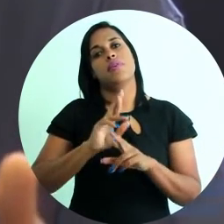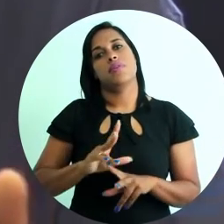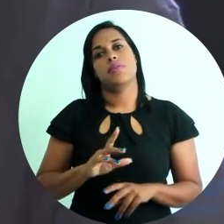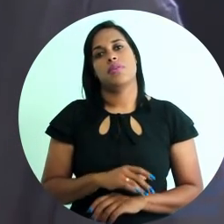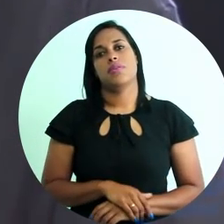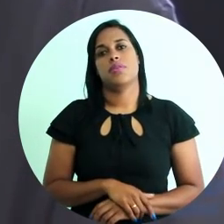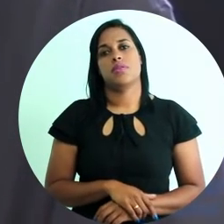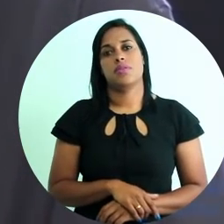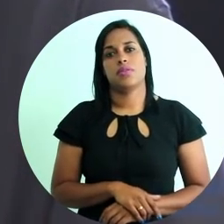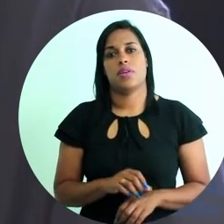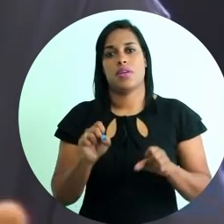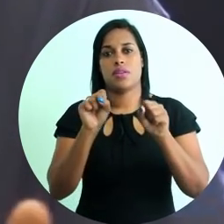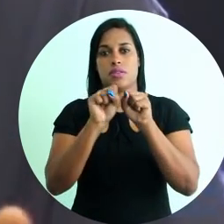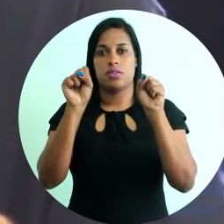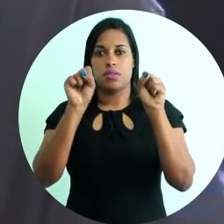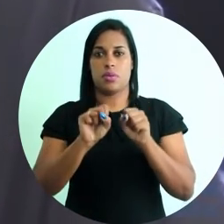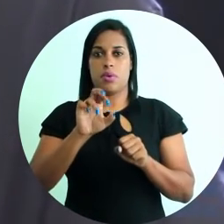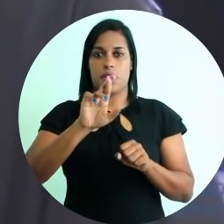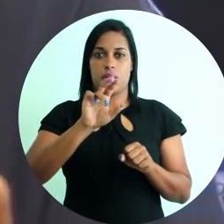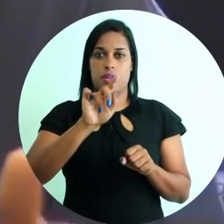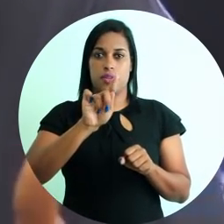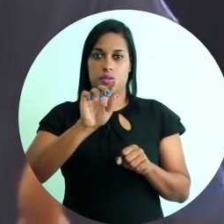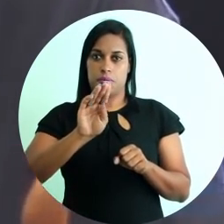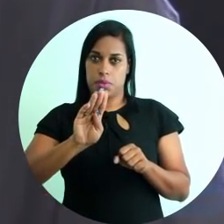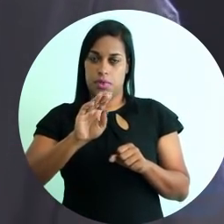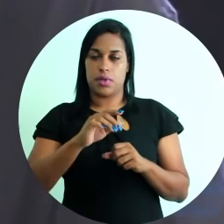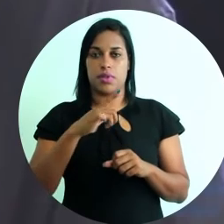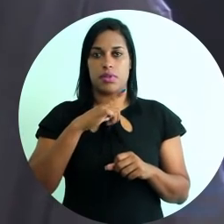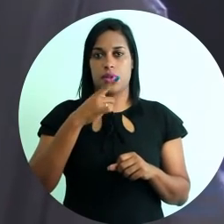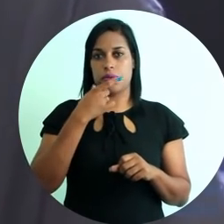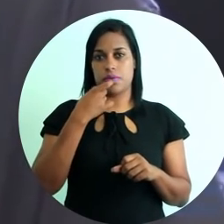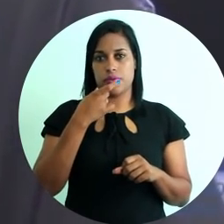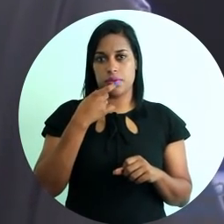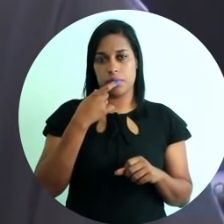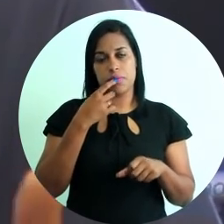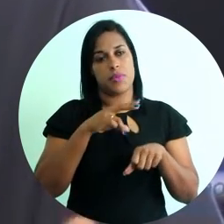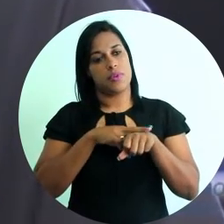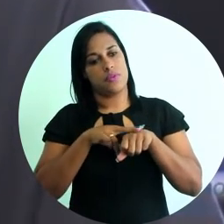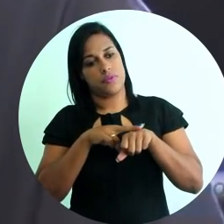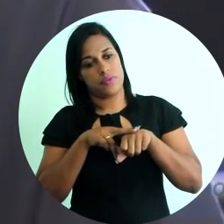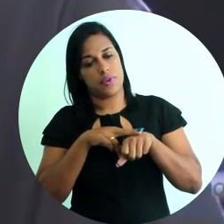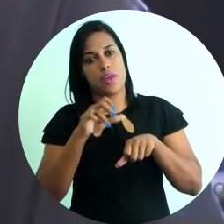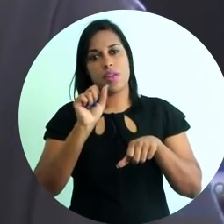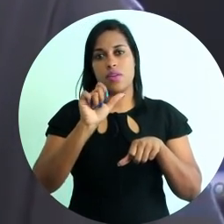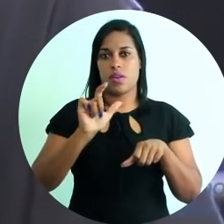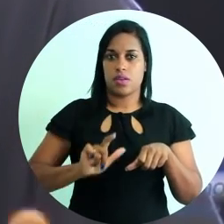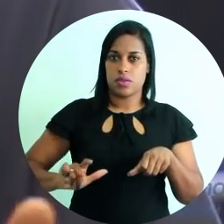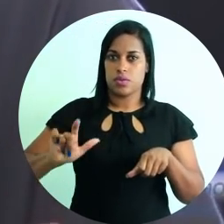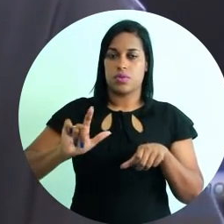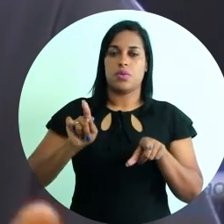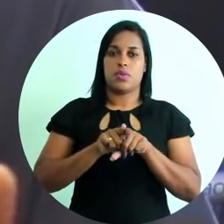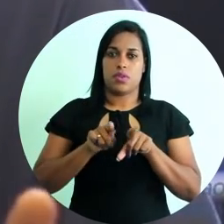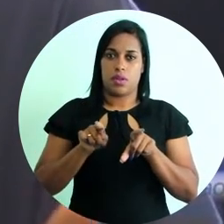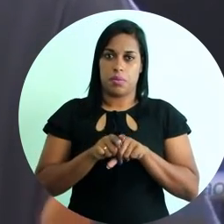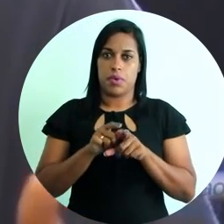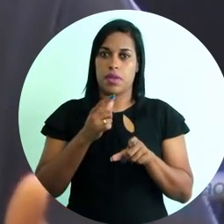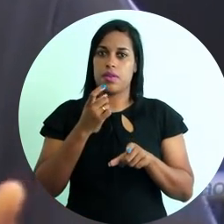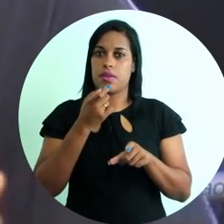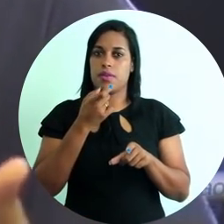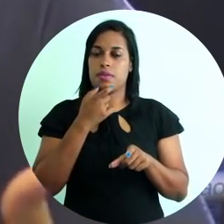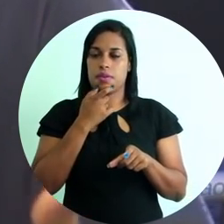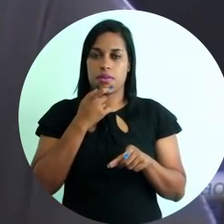que é o chamado sistema RGB. Então nós temos o vermelho, o verde, o azul, o red, green e blue em